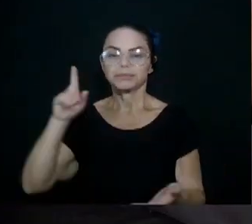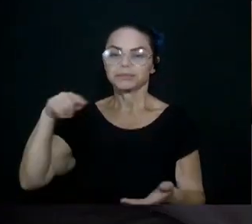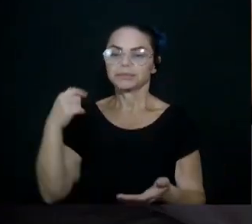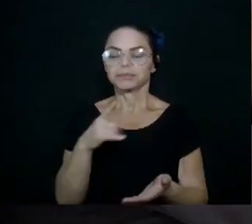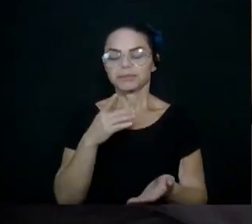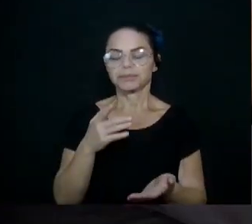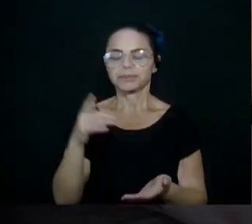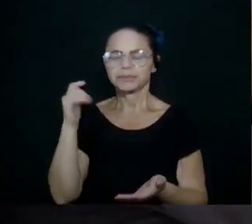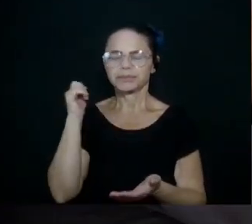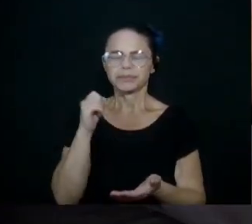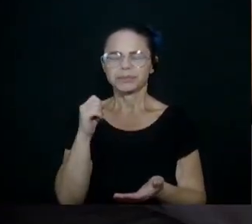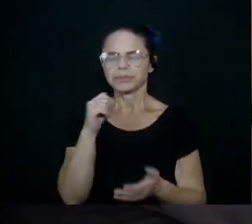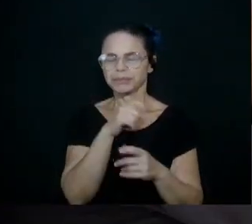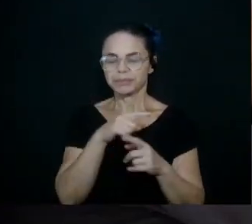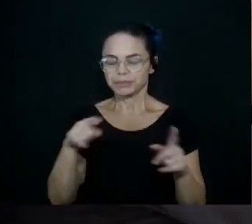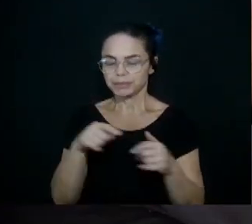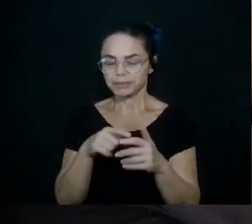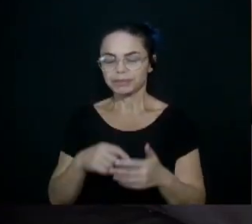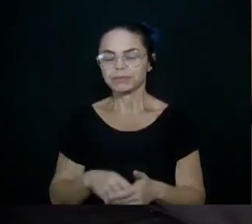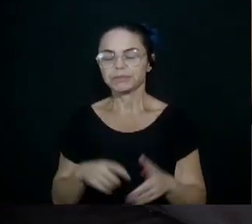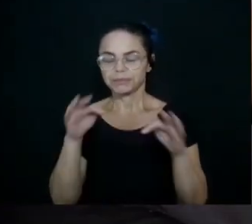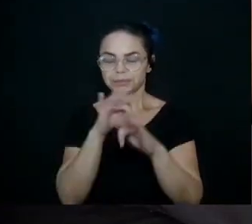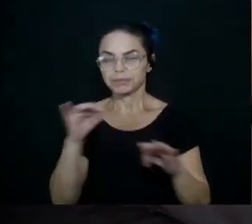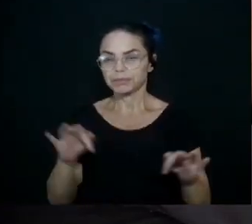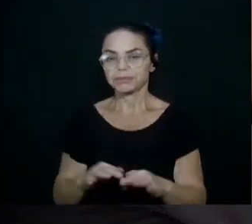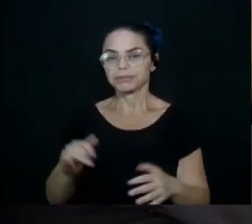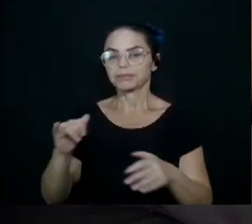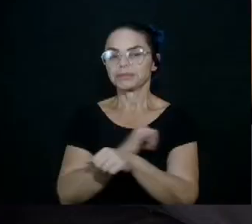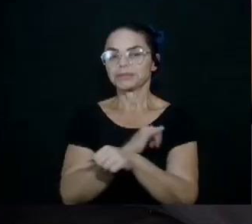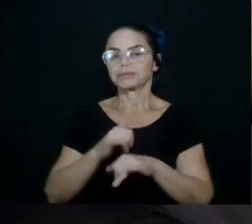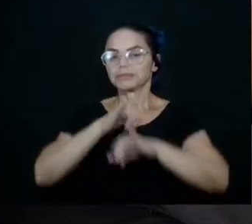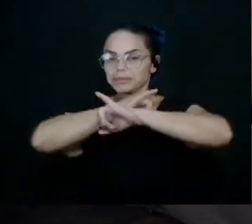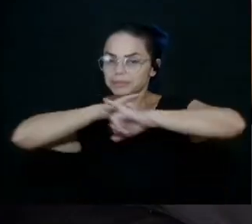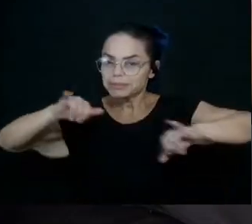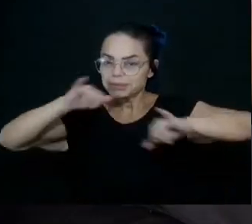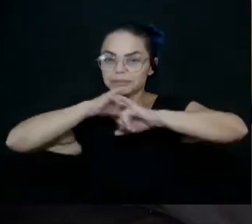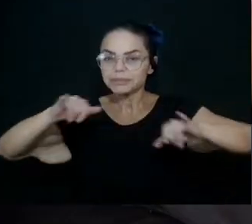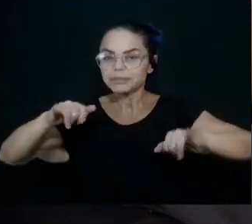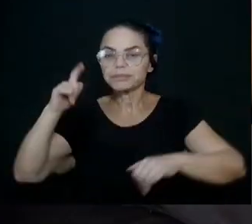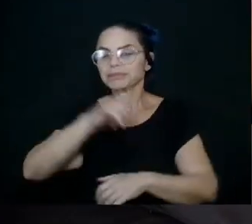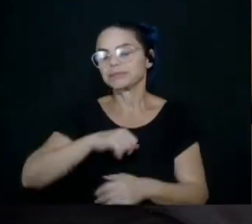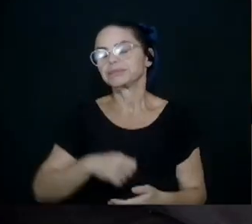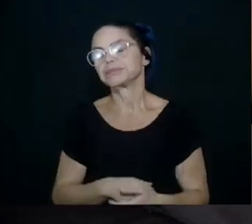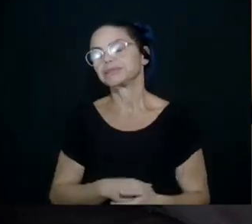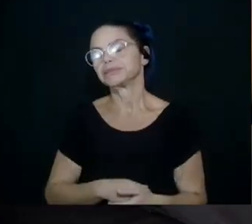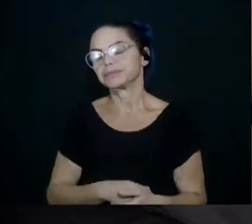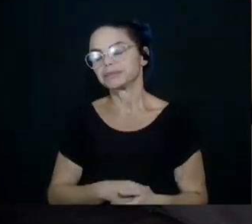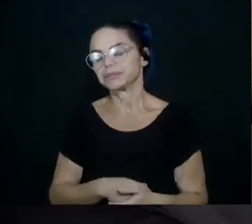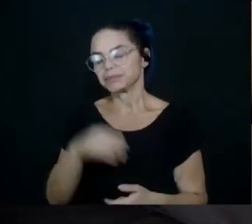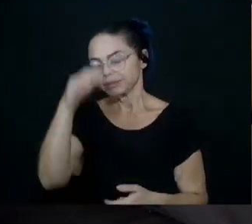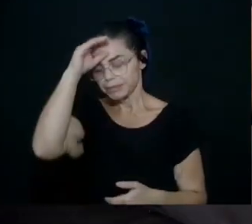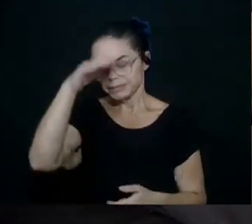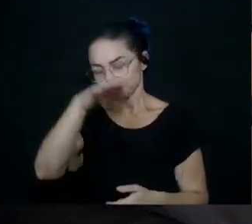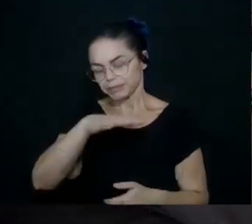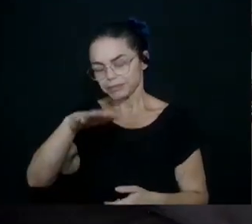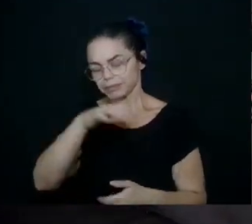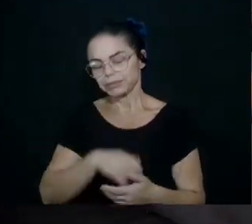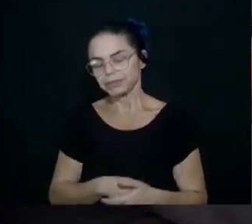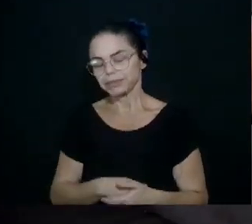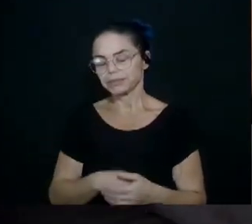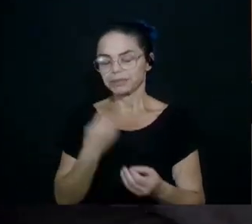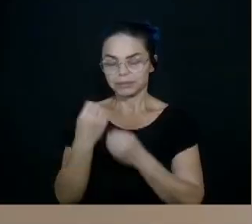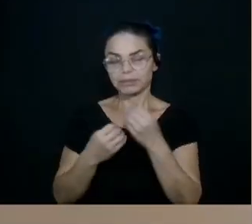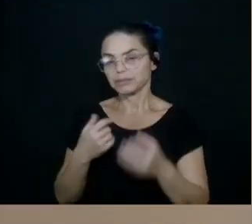Você fez uma estratégia de marketing para conquistar os clientes dessa região. Como foi isso?